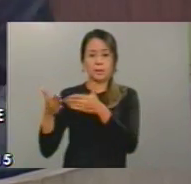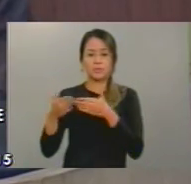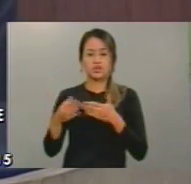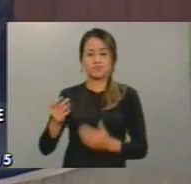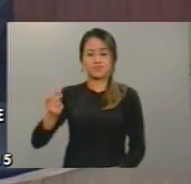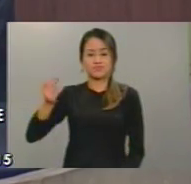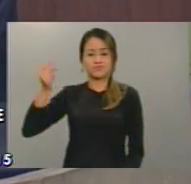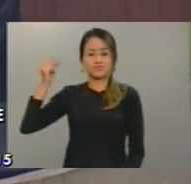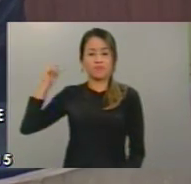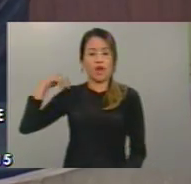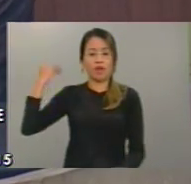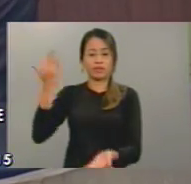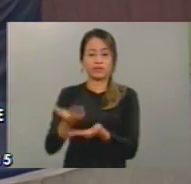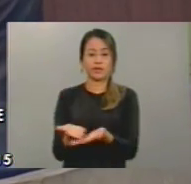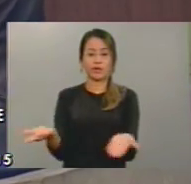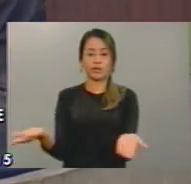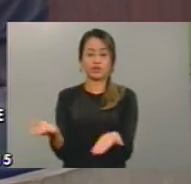comissão.